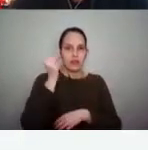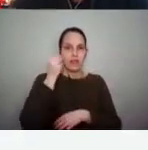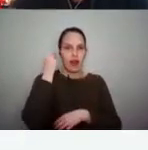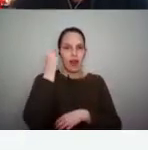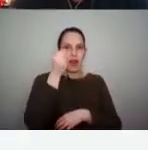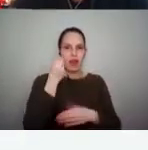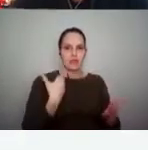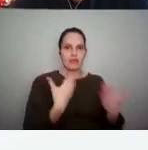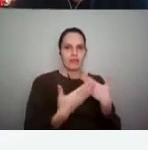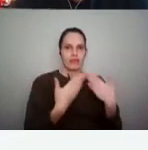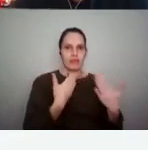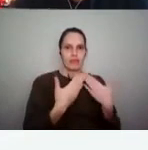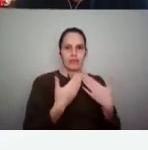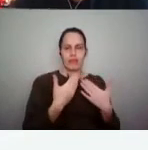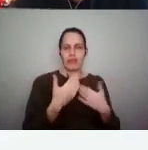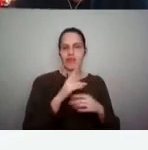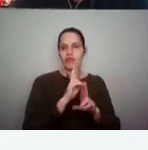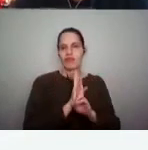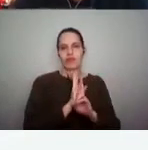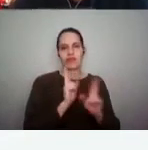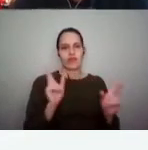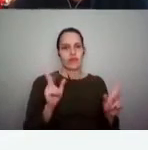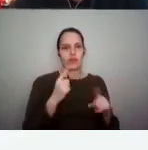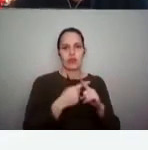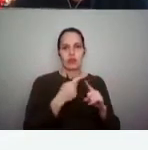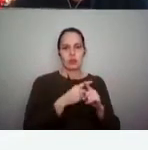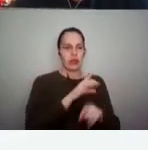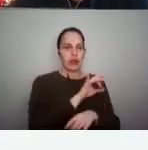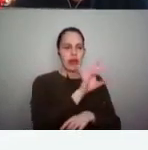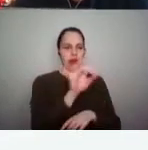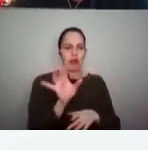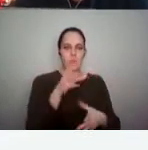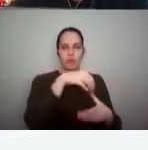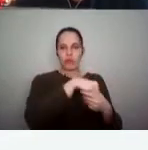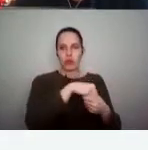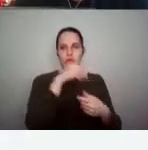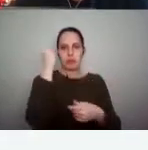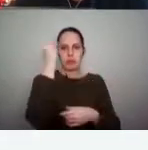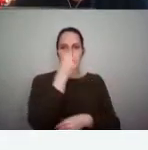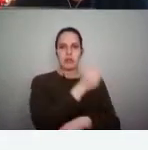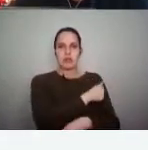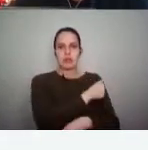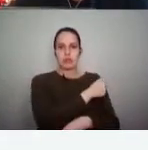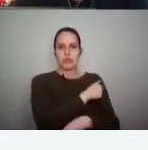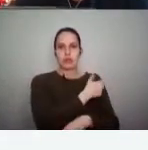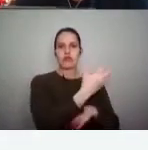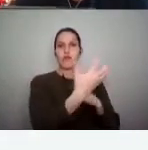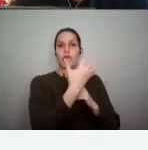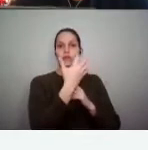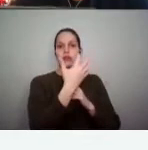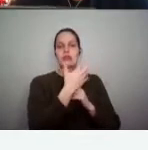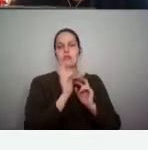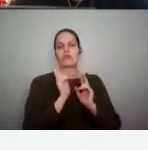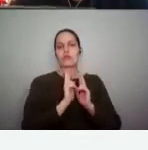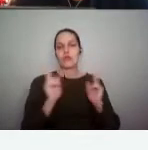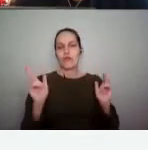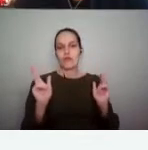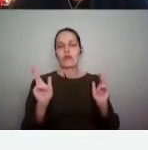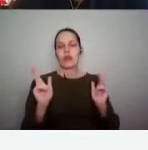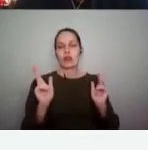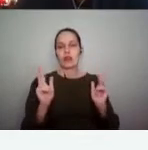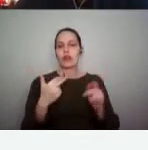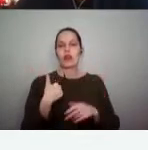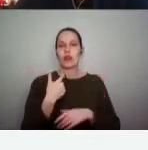com os estudantes, a experiência desses estudantes, ela altera. Não se pode fazer uma reprodução, né, de uma